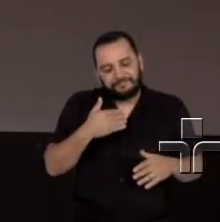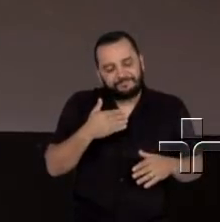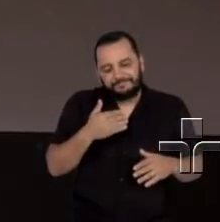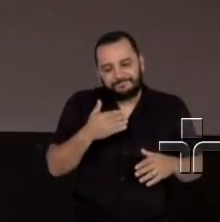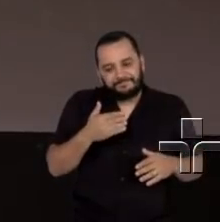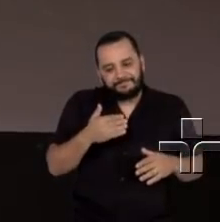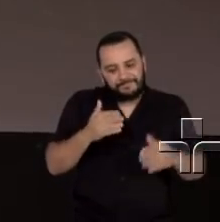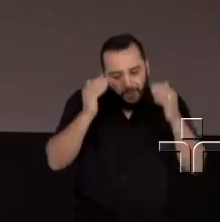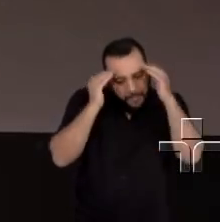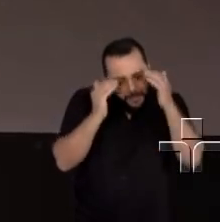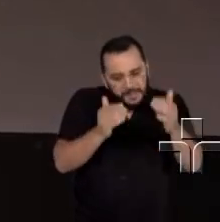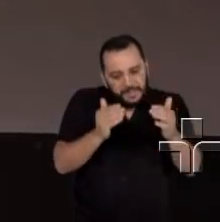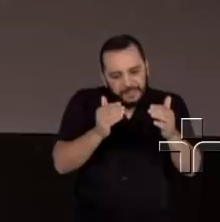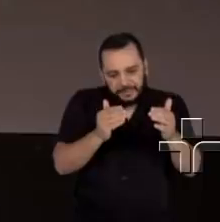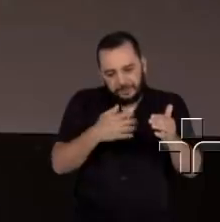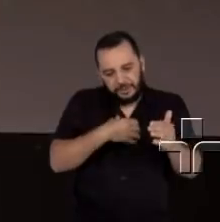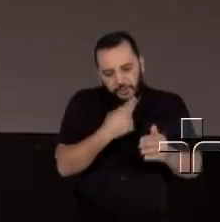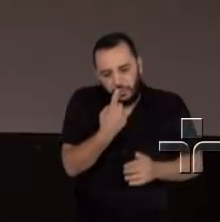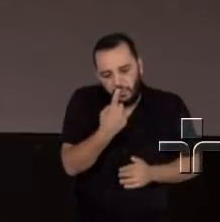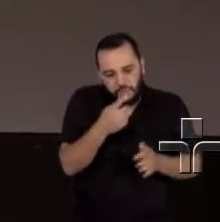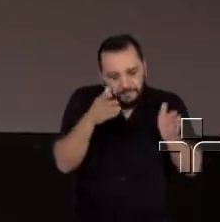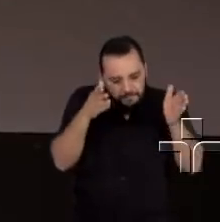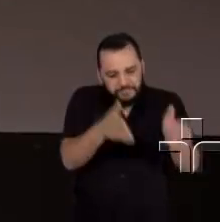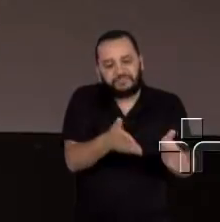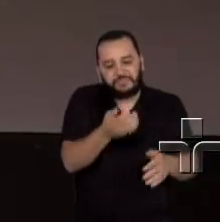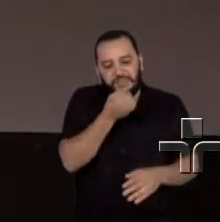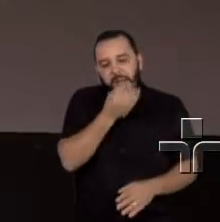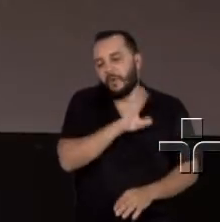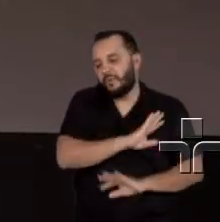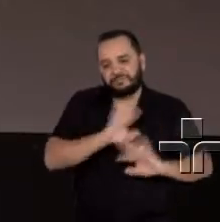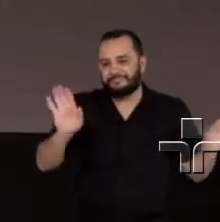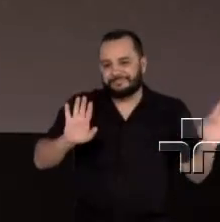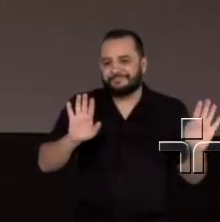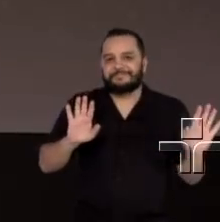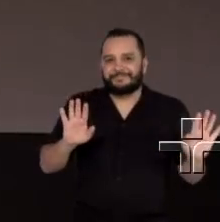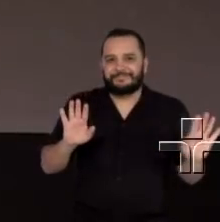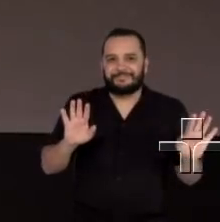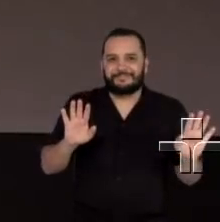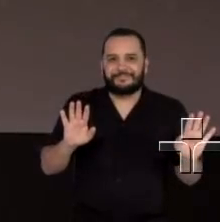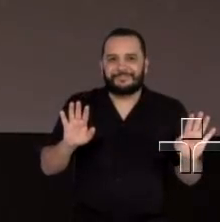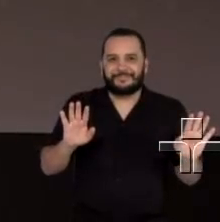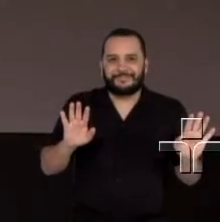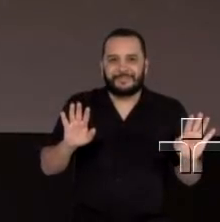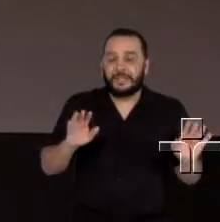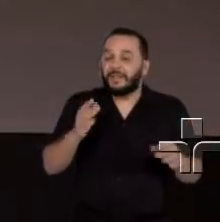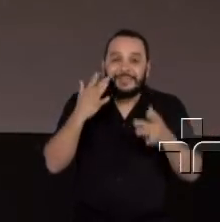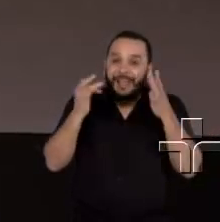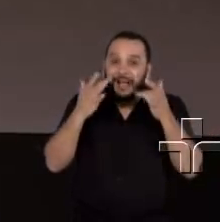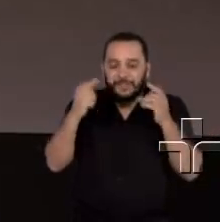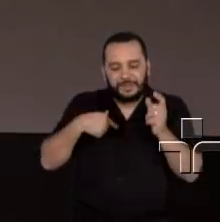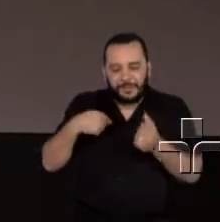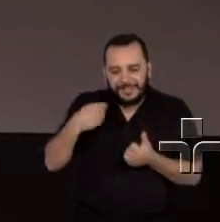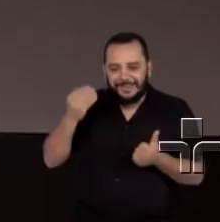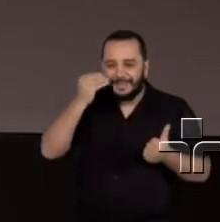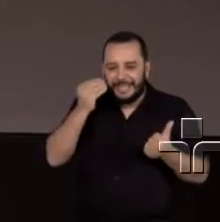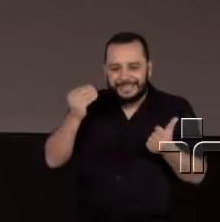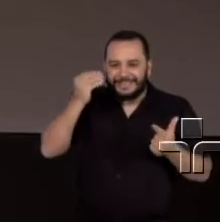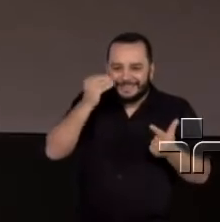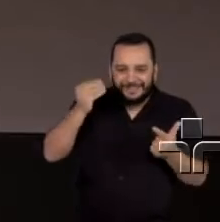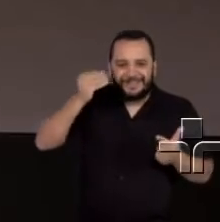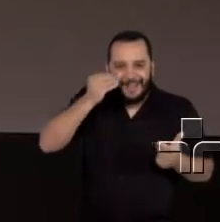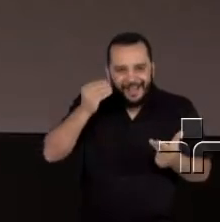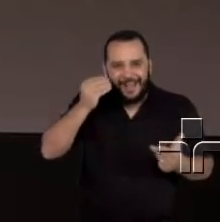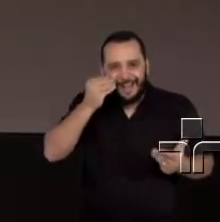sabe. Porque você sabe que ali tá bom, ali não tem erro. No teatro, não. No teatro,